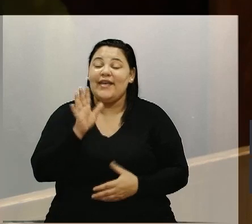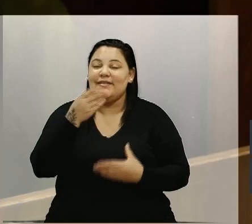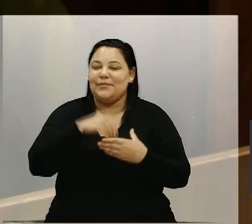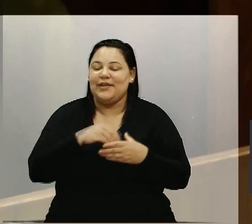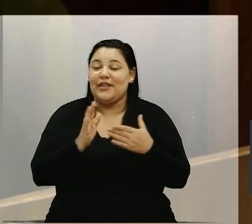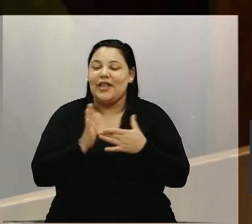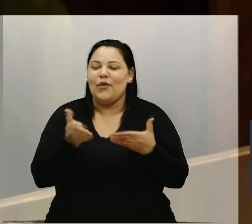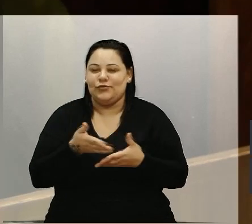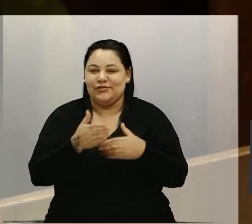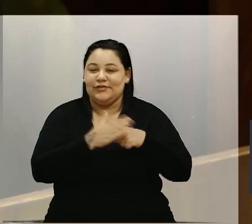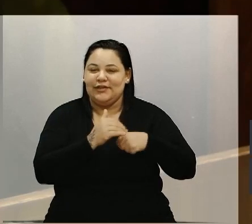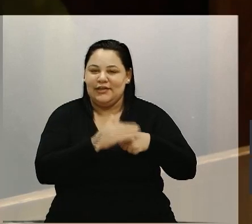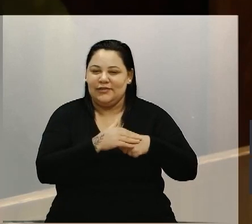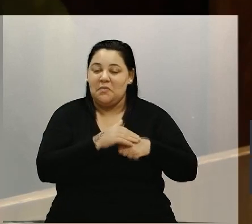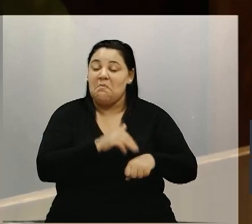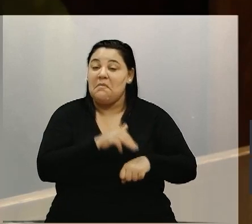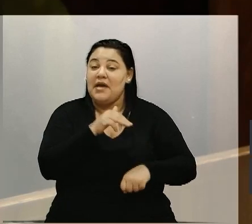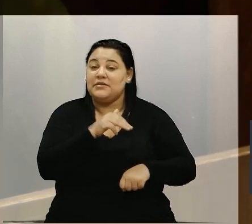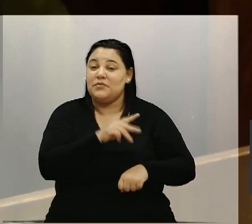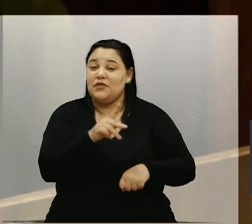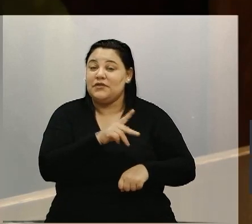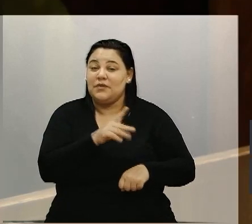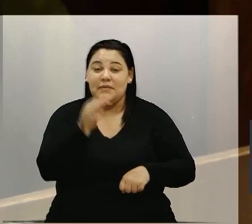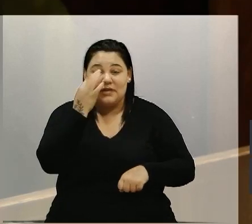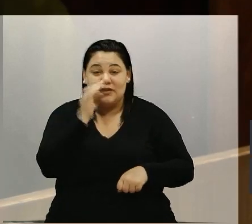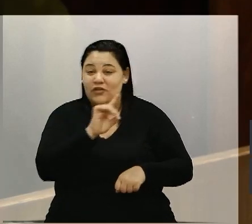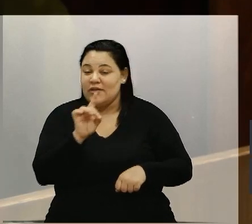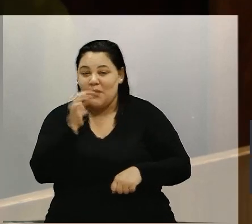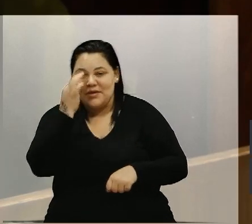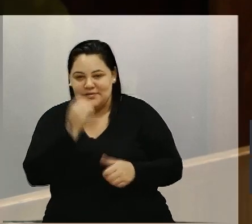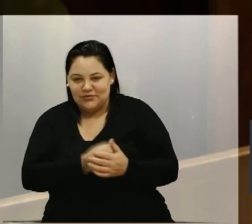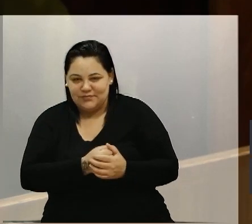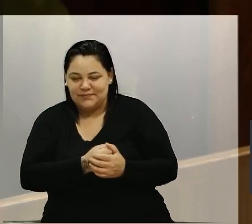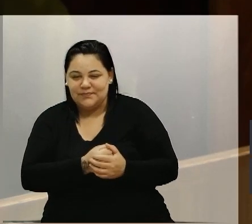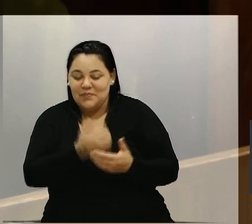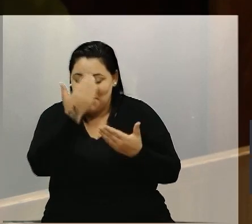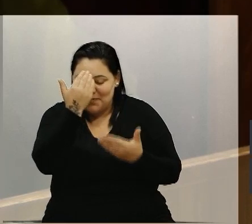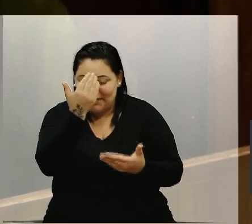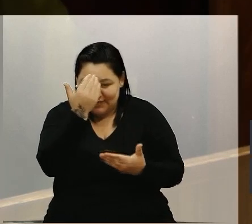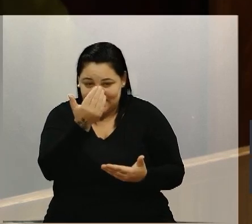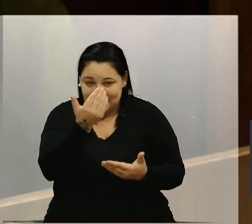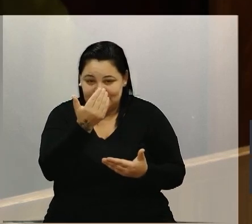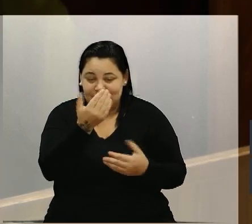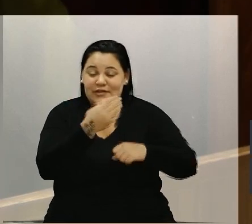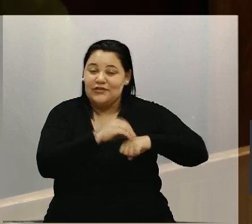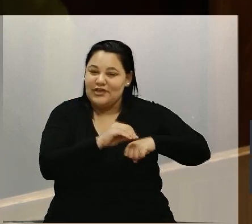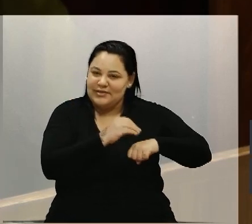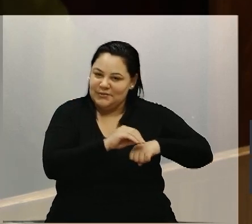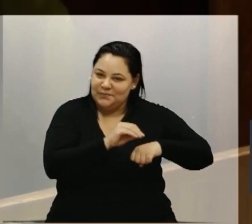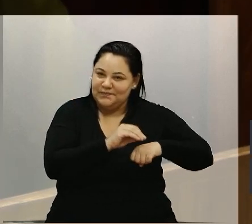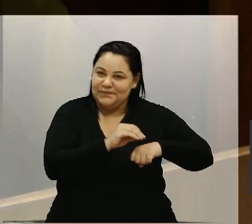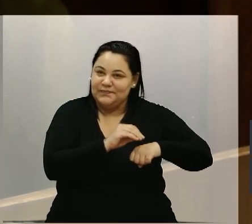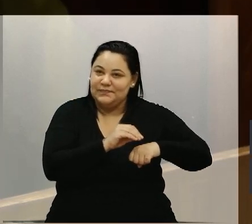Aos queridos mestres, presentes e não presentes, obrigado pelas dedicações,